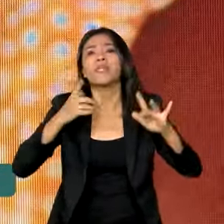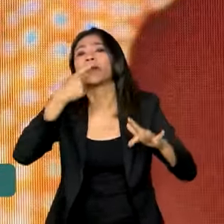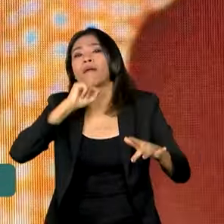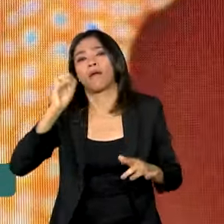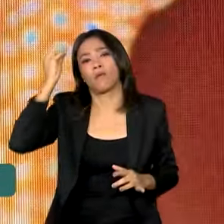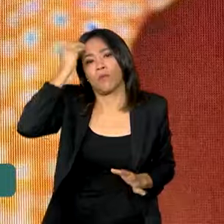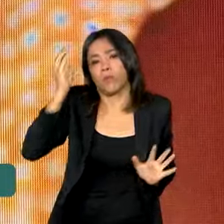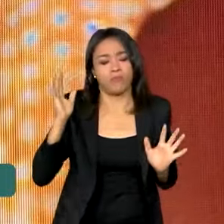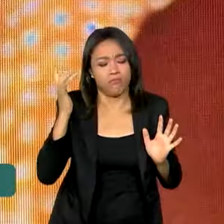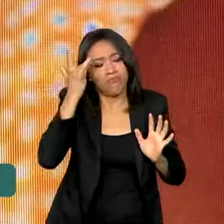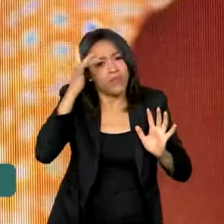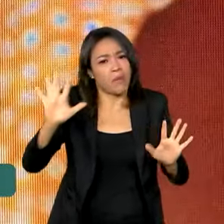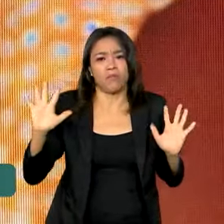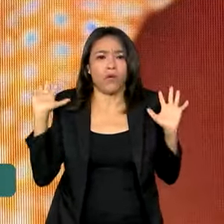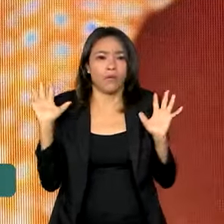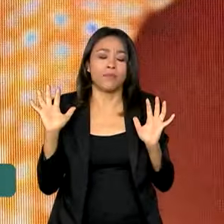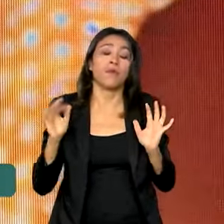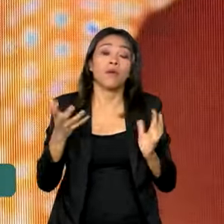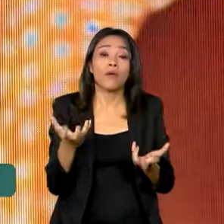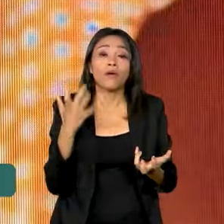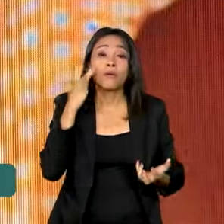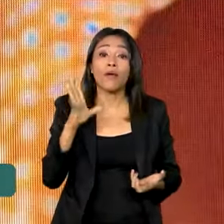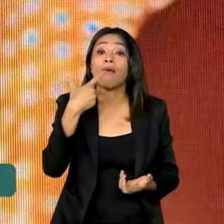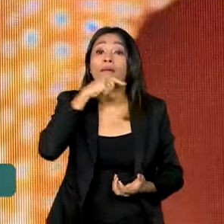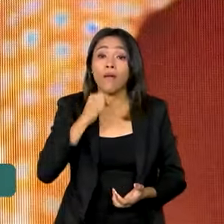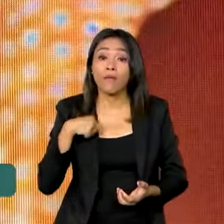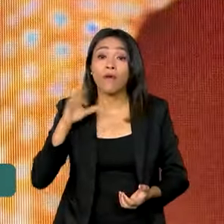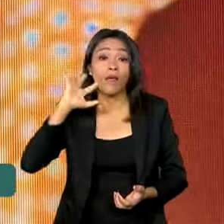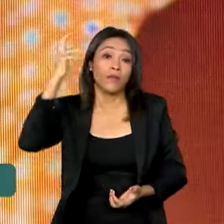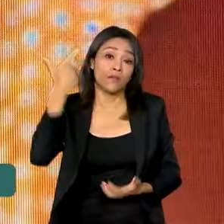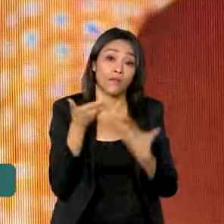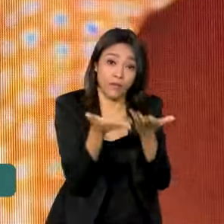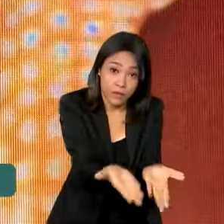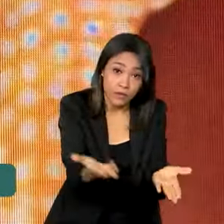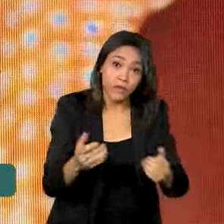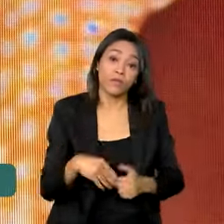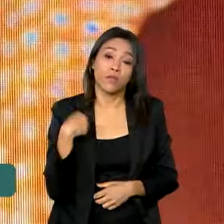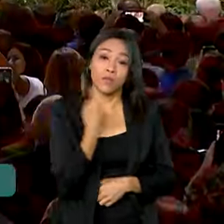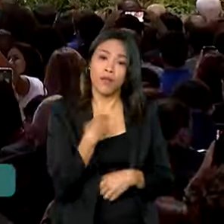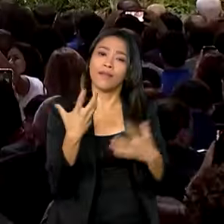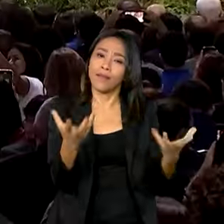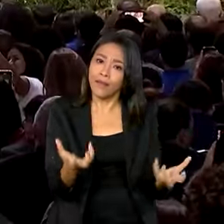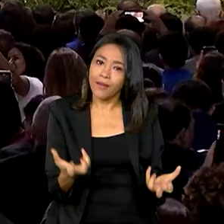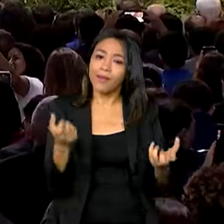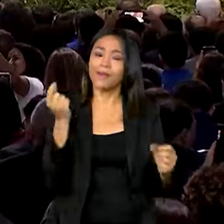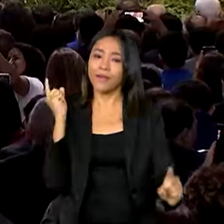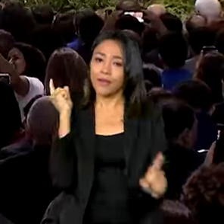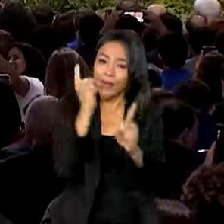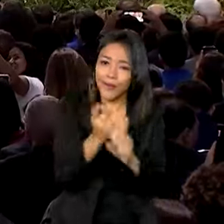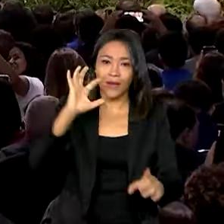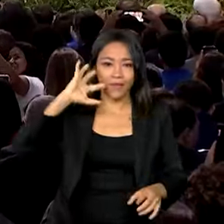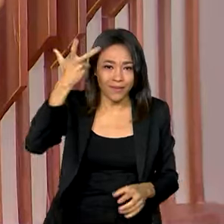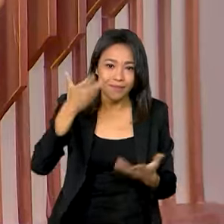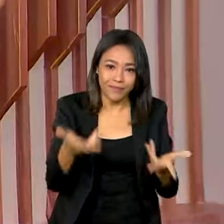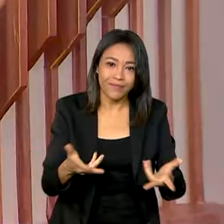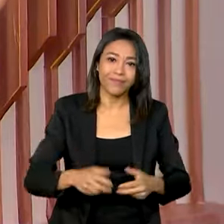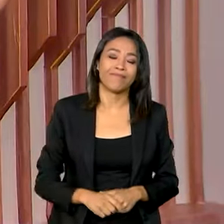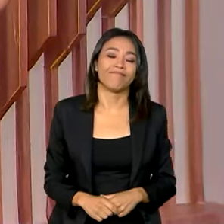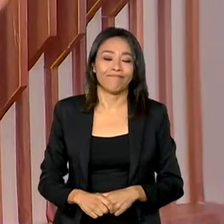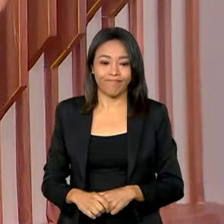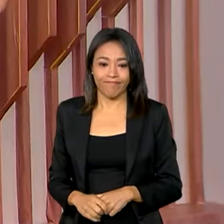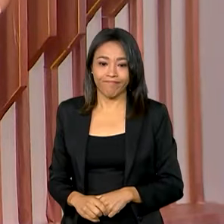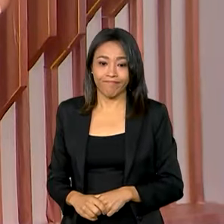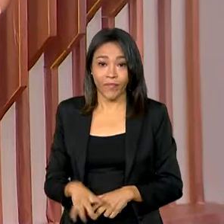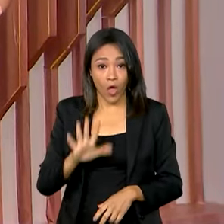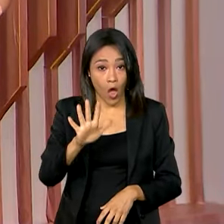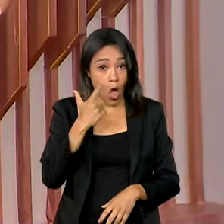culpa. Eu quero saber quem é que vai dar a solução. E nós queremos encontrar a solução.